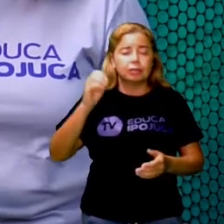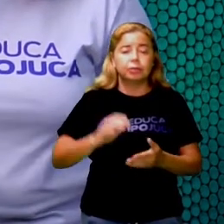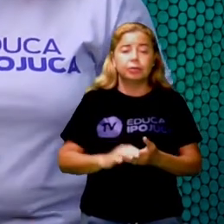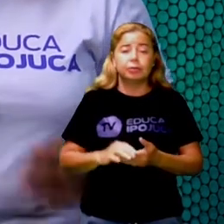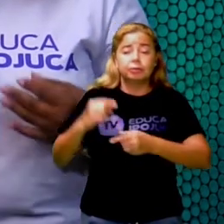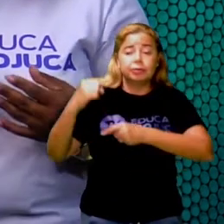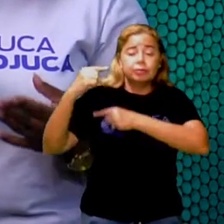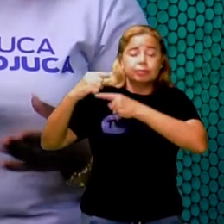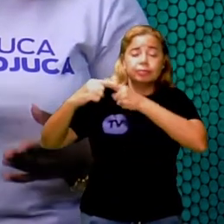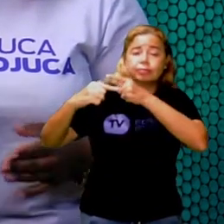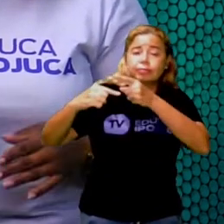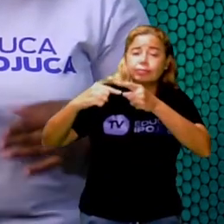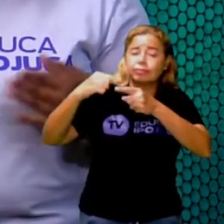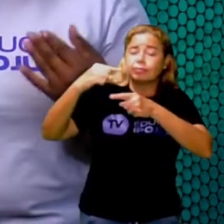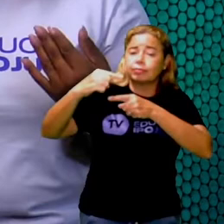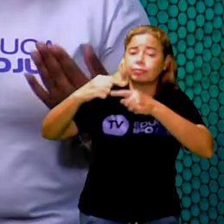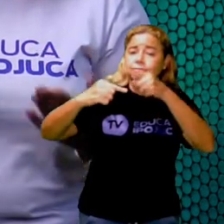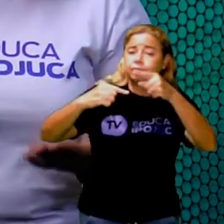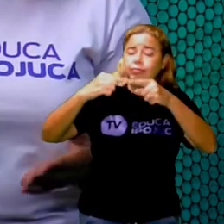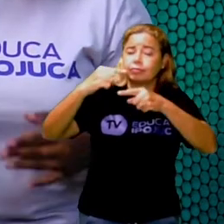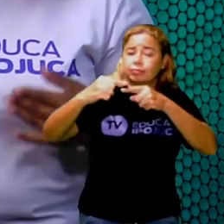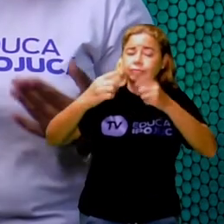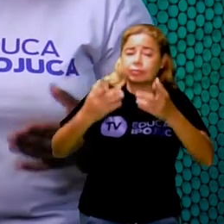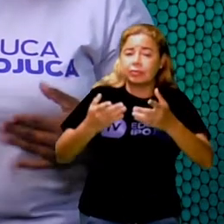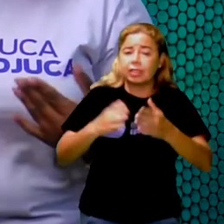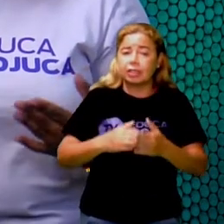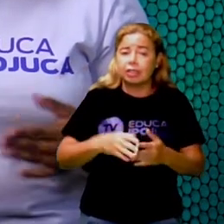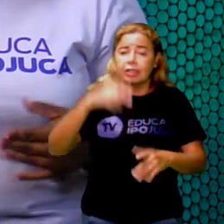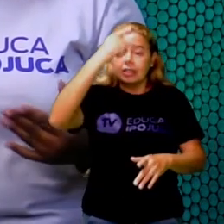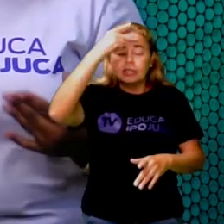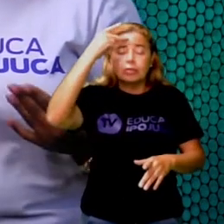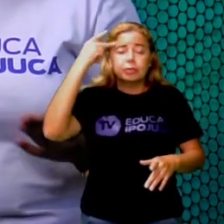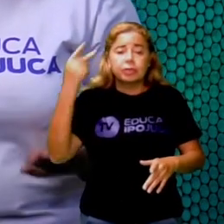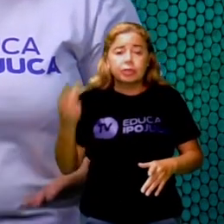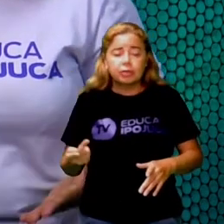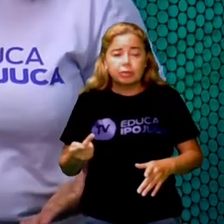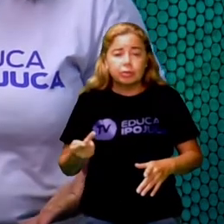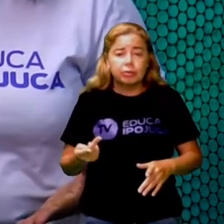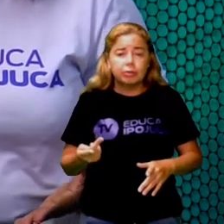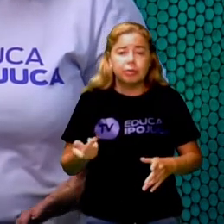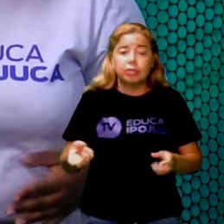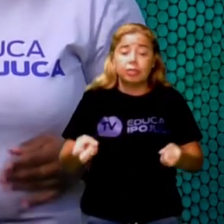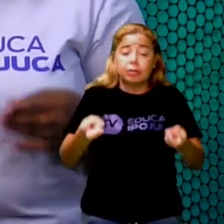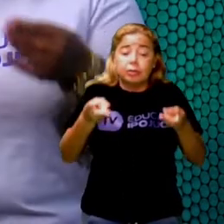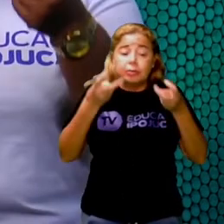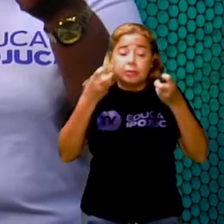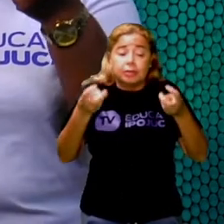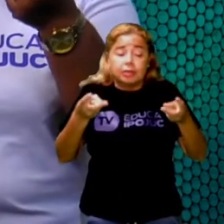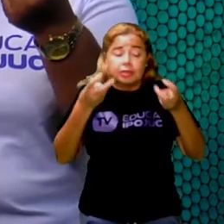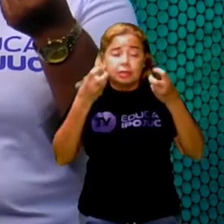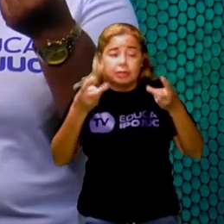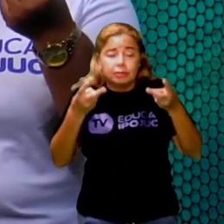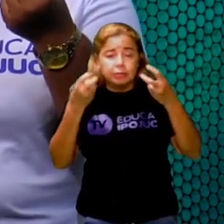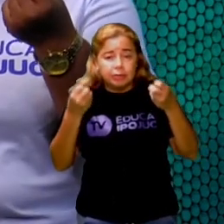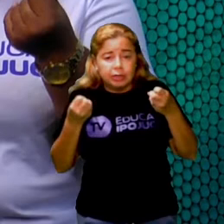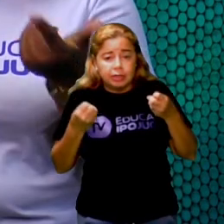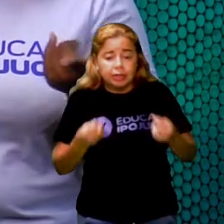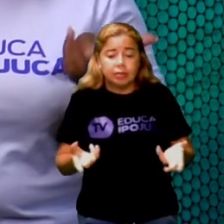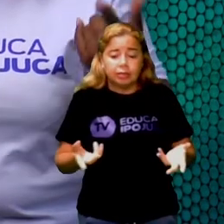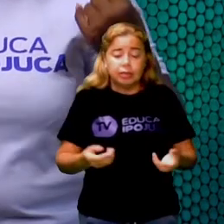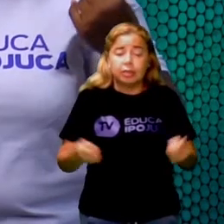do tempo, as pessoas sentiram a necessidade, tá, de ter